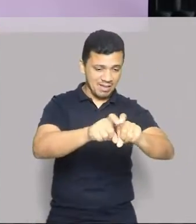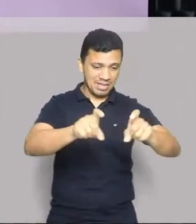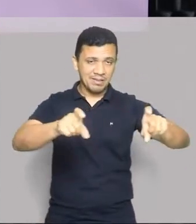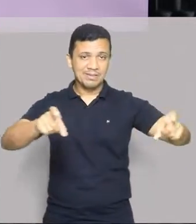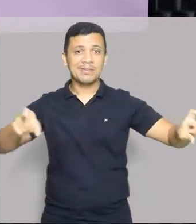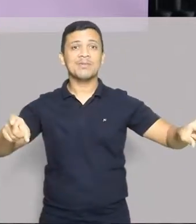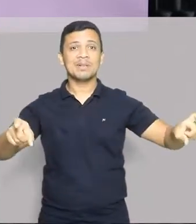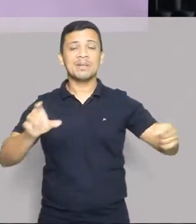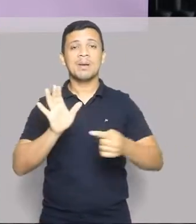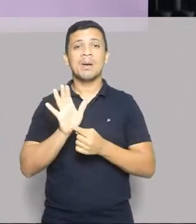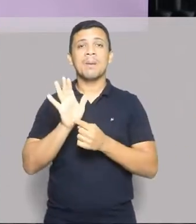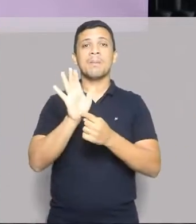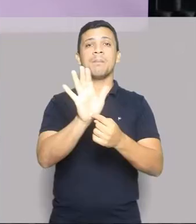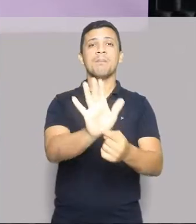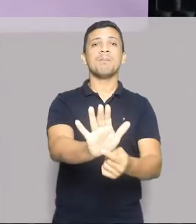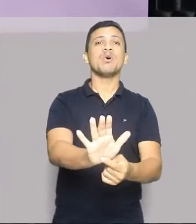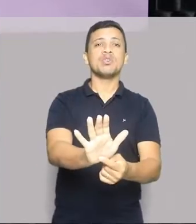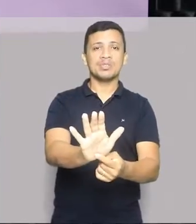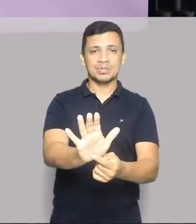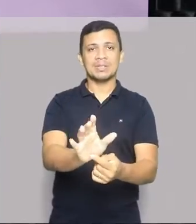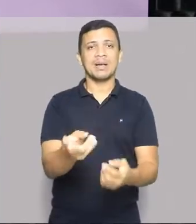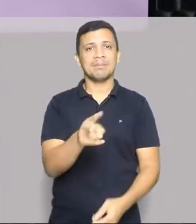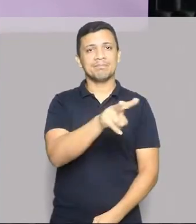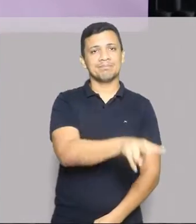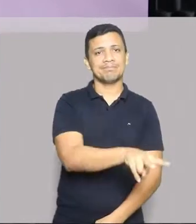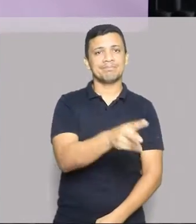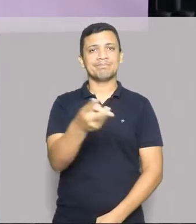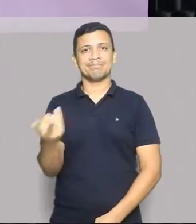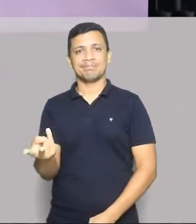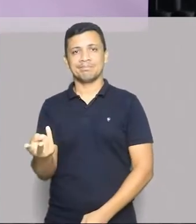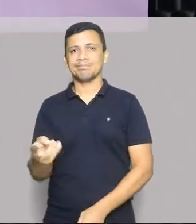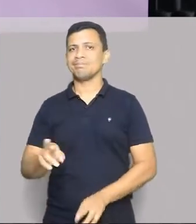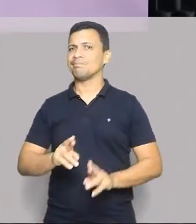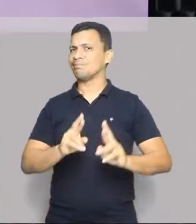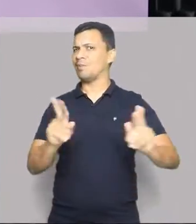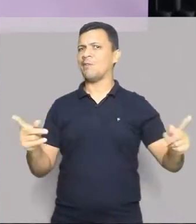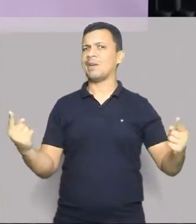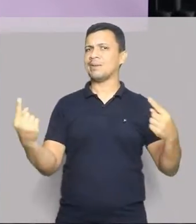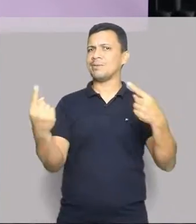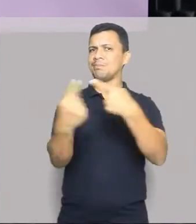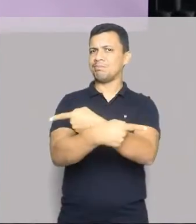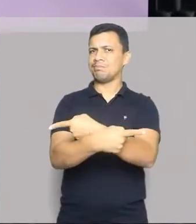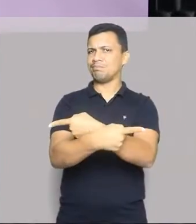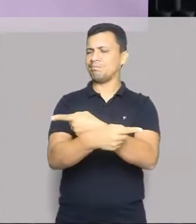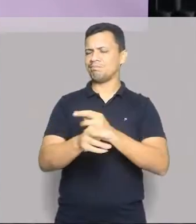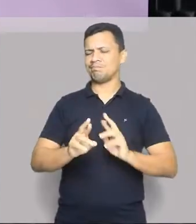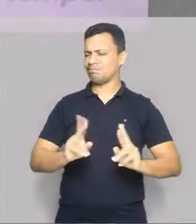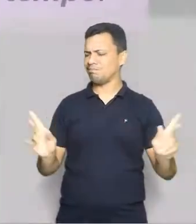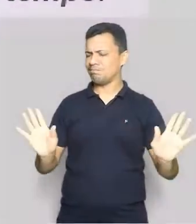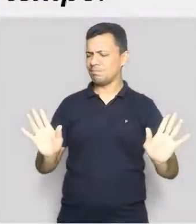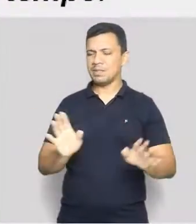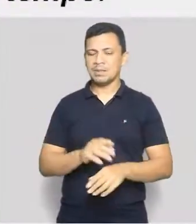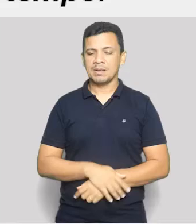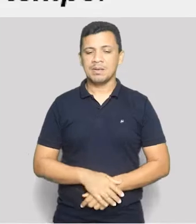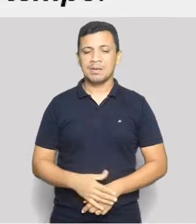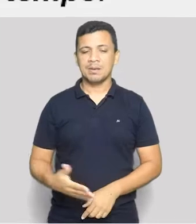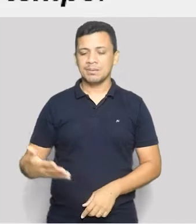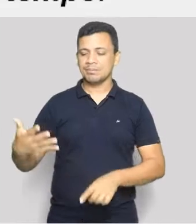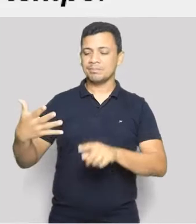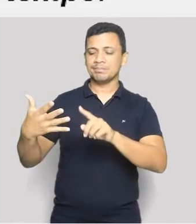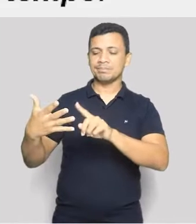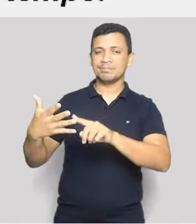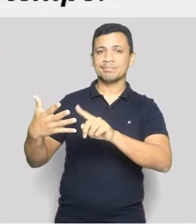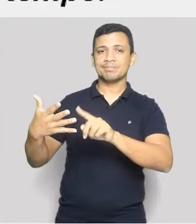é, portanto, retratar uma oposição, tá bom? A quarta das